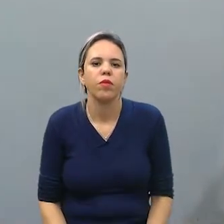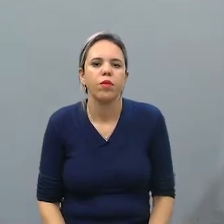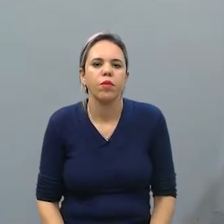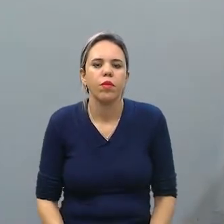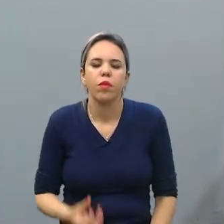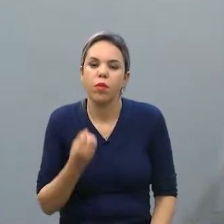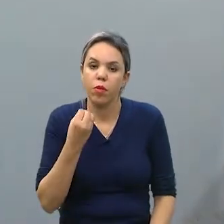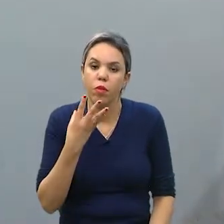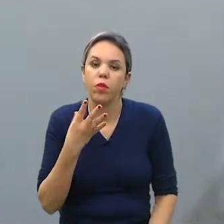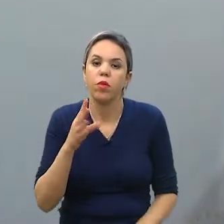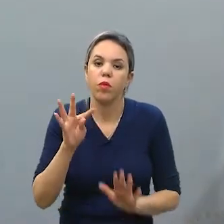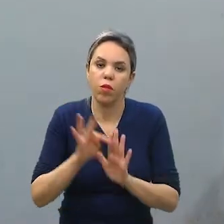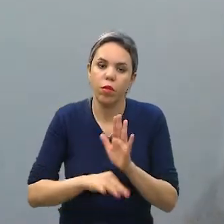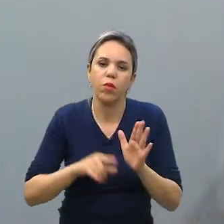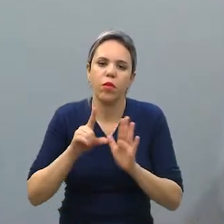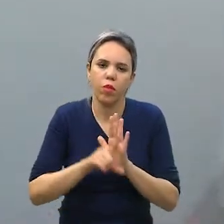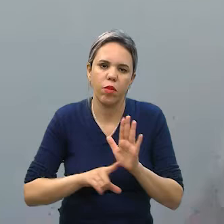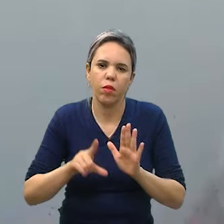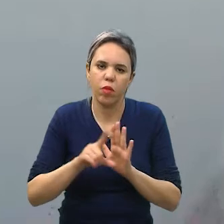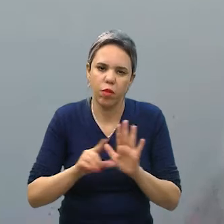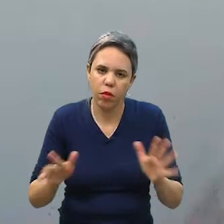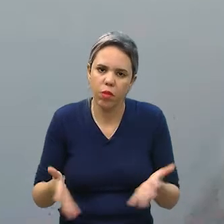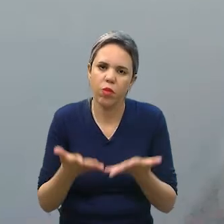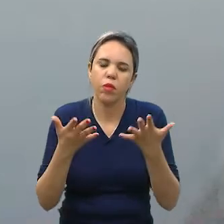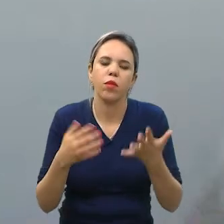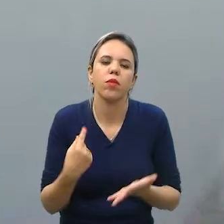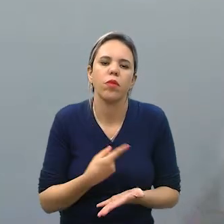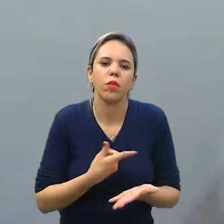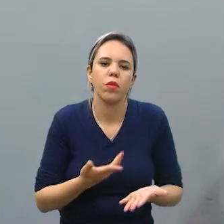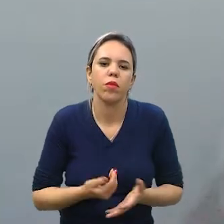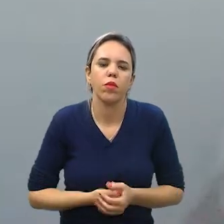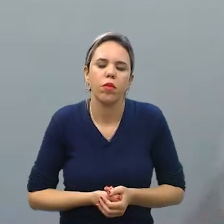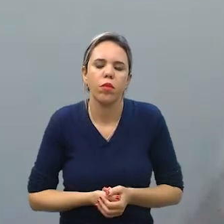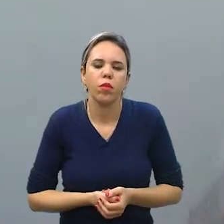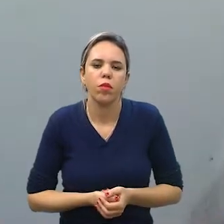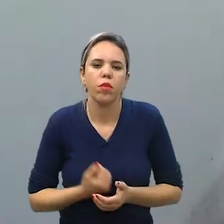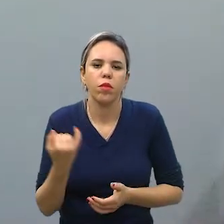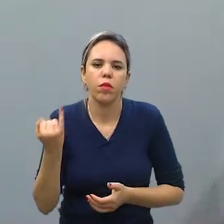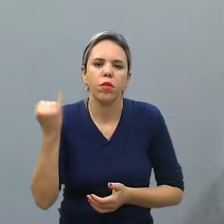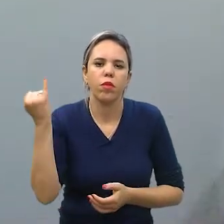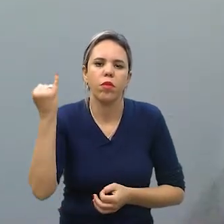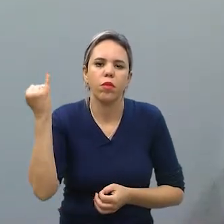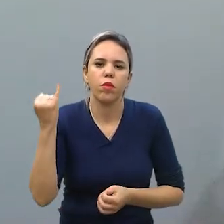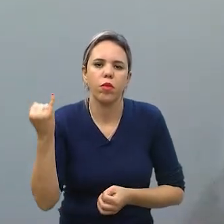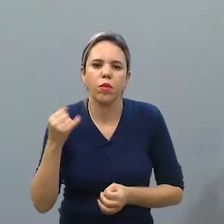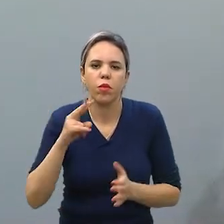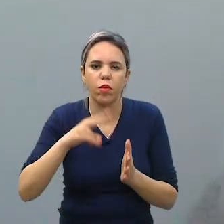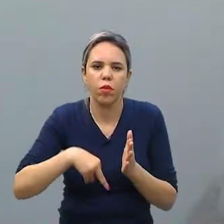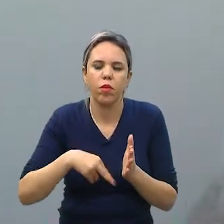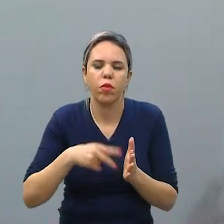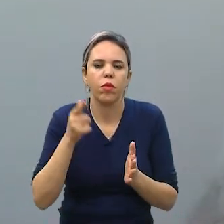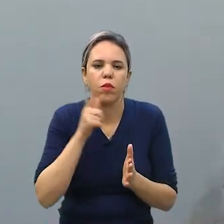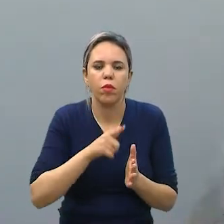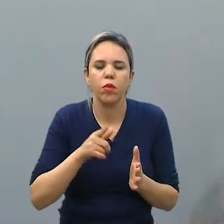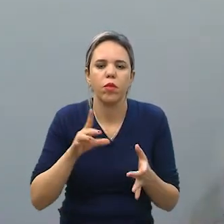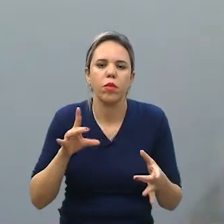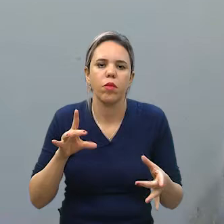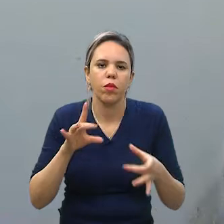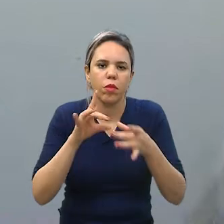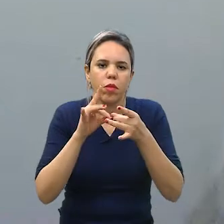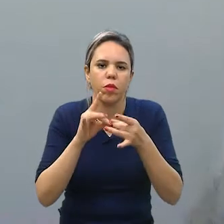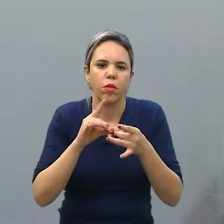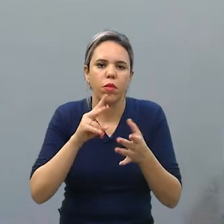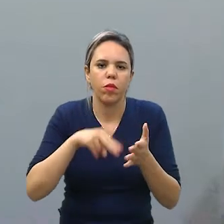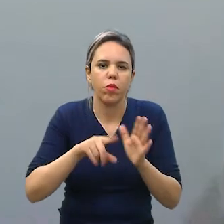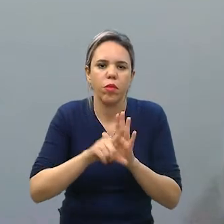bom texto literário vai acender essas paixões na gente, né? Então, a importância para o leitor, para construir esse laço afetivo com a